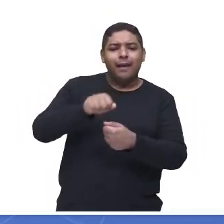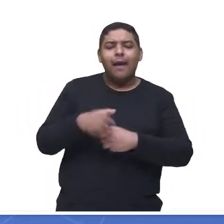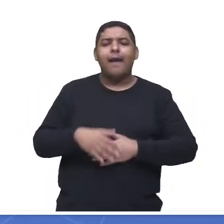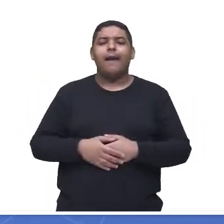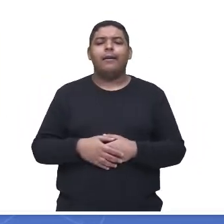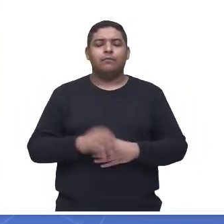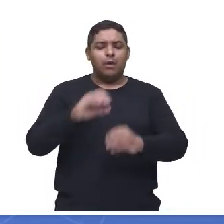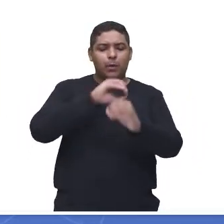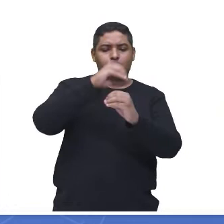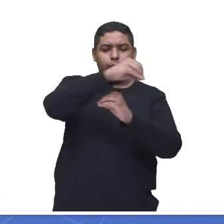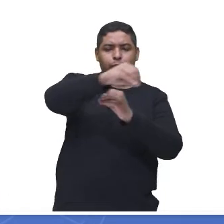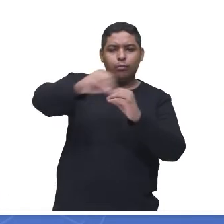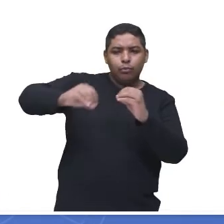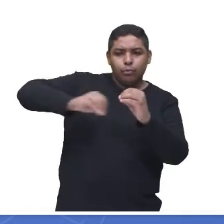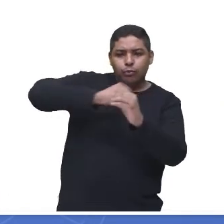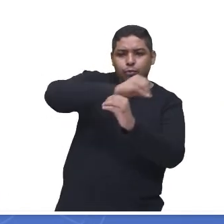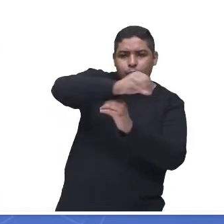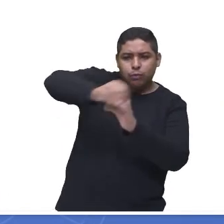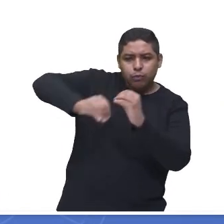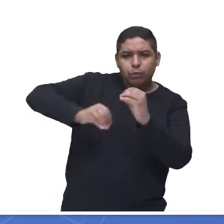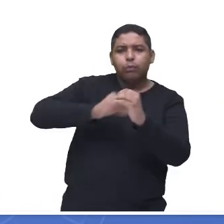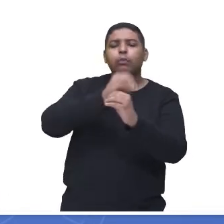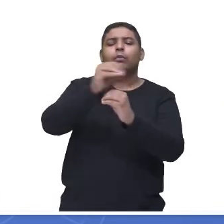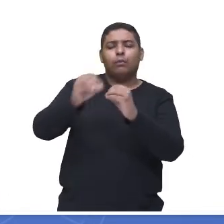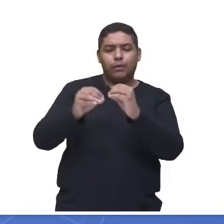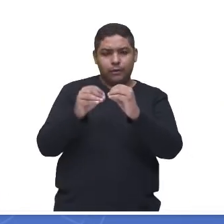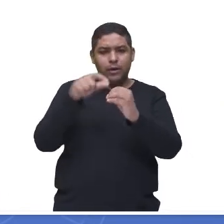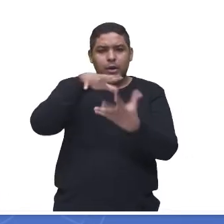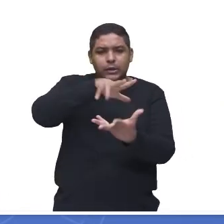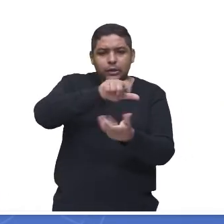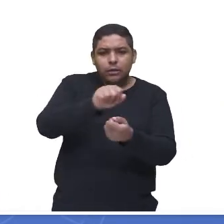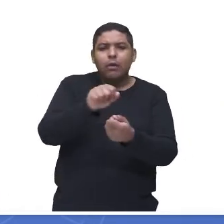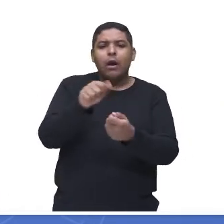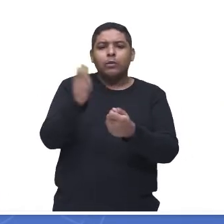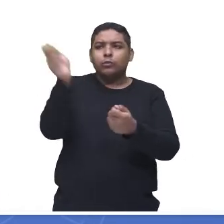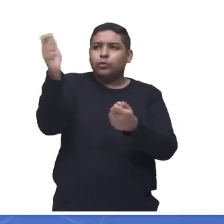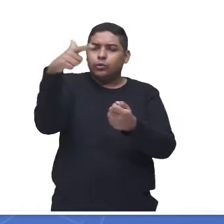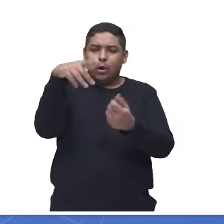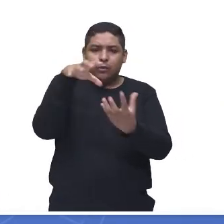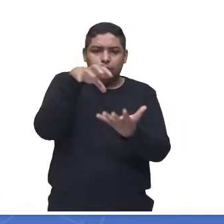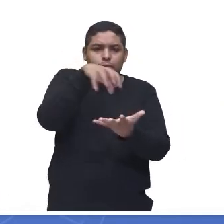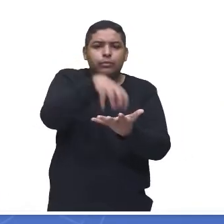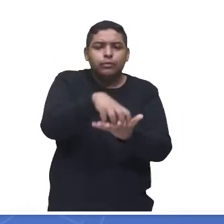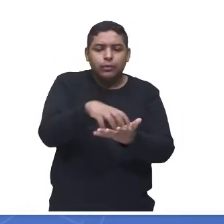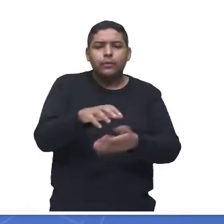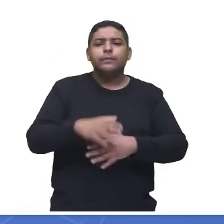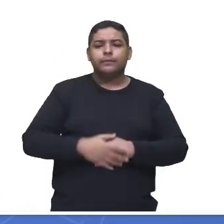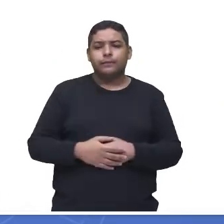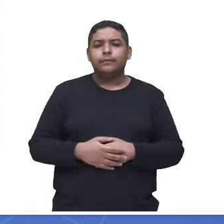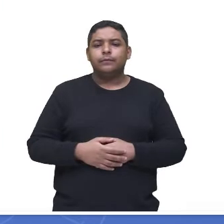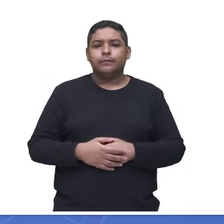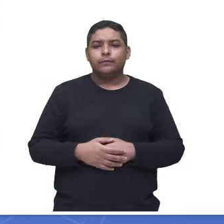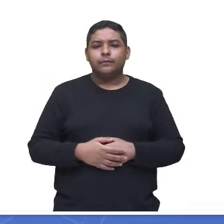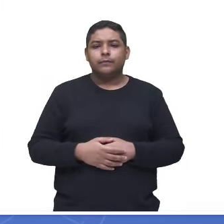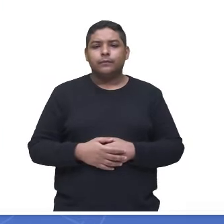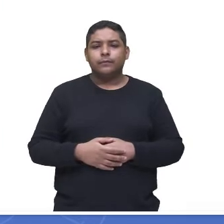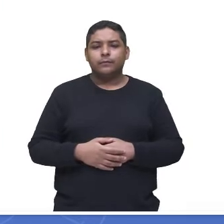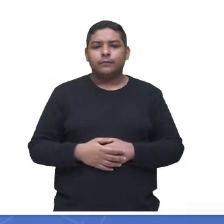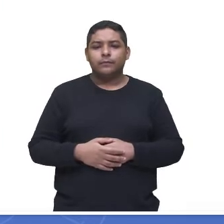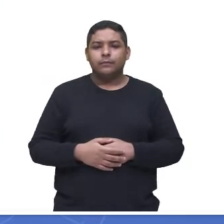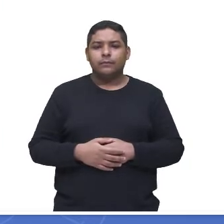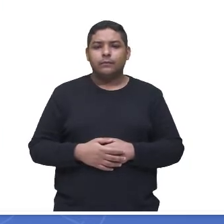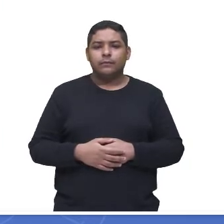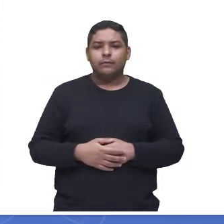ao Sol, né? Que dizia que o Sol que era o centro, né? E depois a ciência mostrou que não, que é a Terra que está